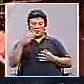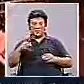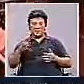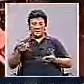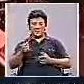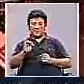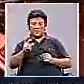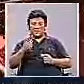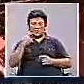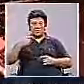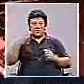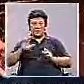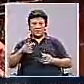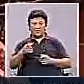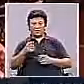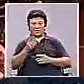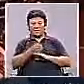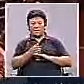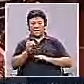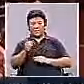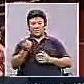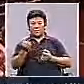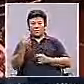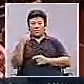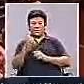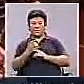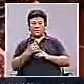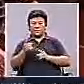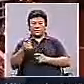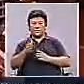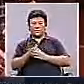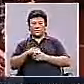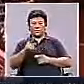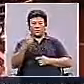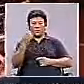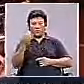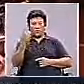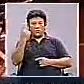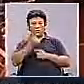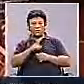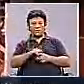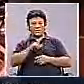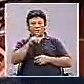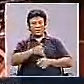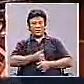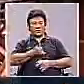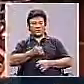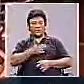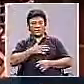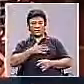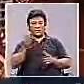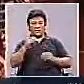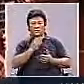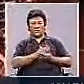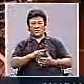não tem nada do outro mundo, à parte do facto de ter sido o único transporte que ele usou, porque ele andou uma vez de avião, assustou-se e nunca mais quis